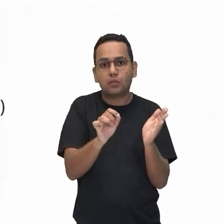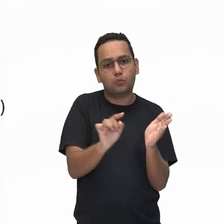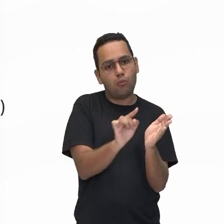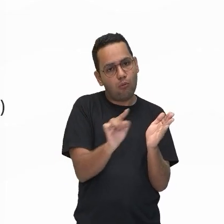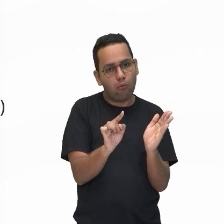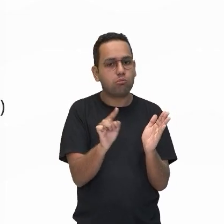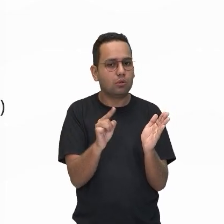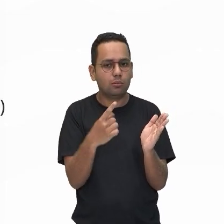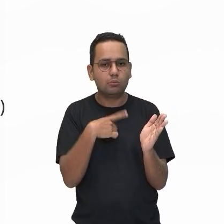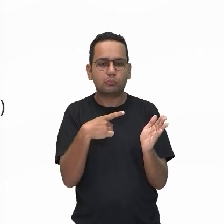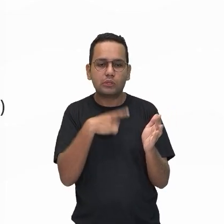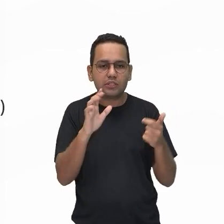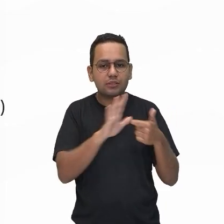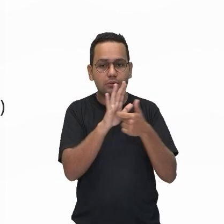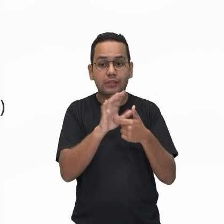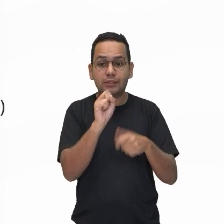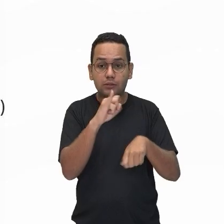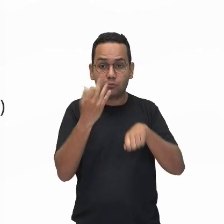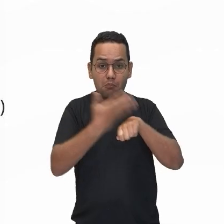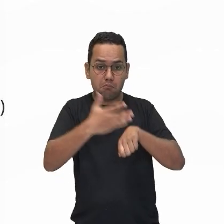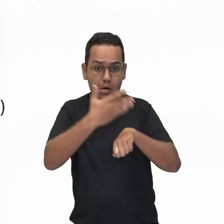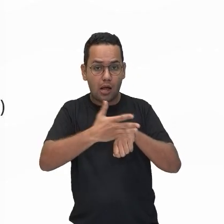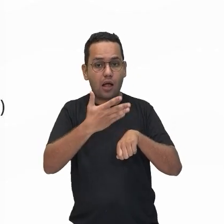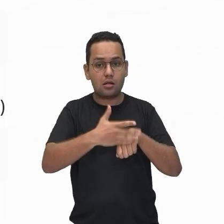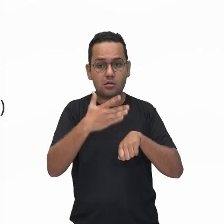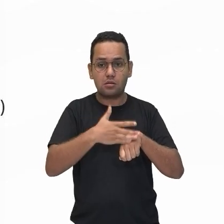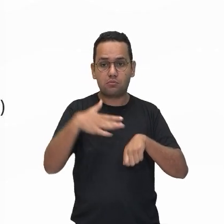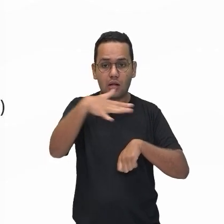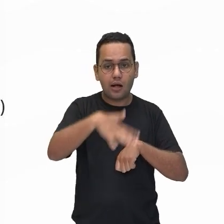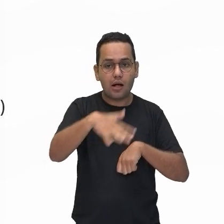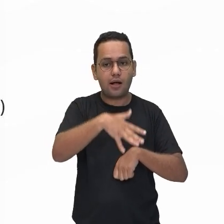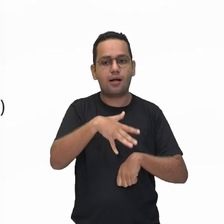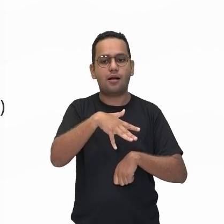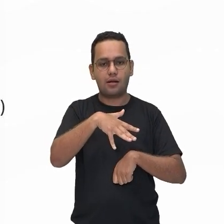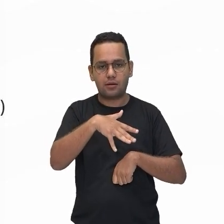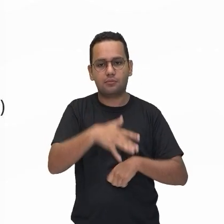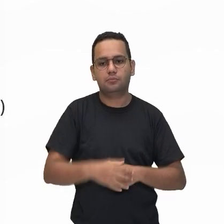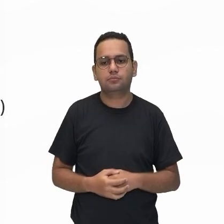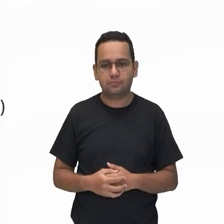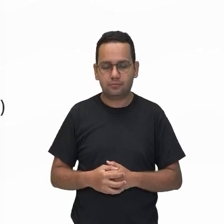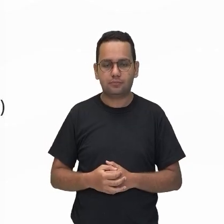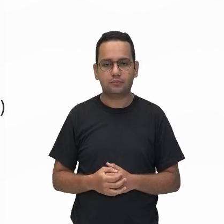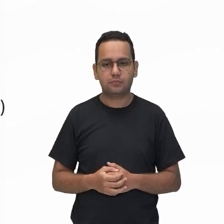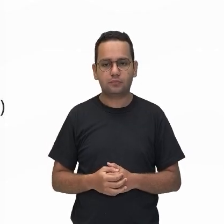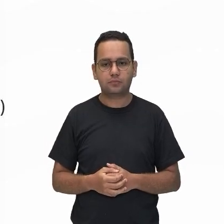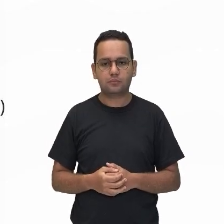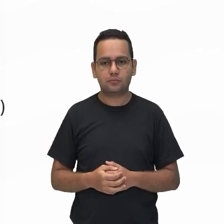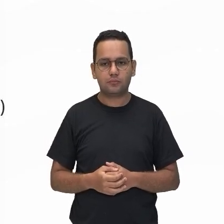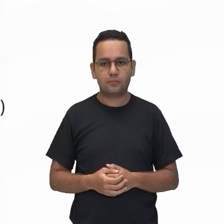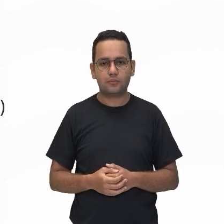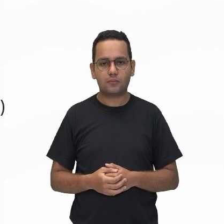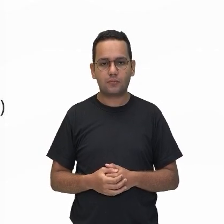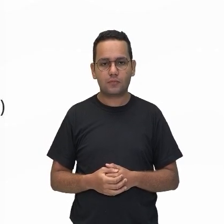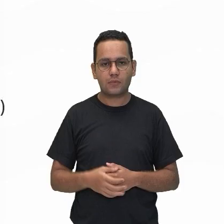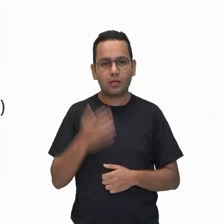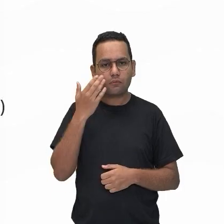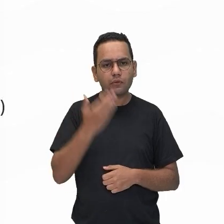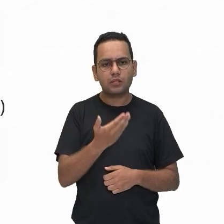se apresentam quando o praticante interage com o ambiente desafiador. Então, já observe aí essa